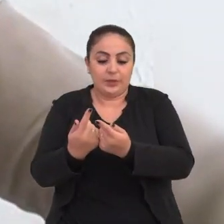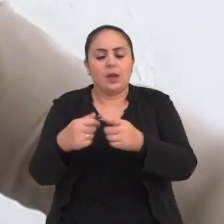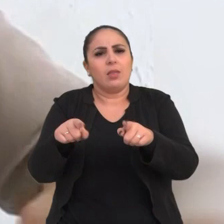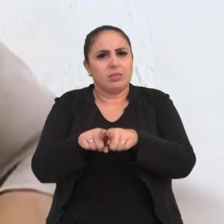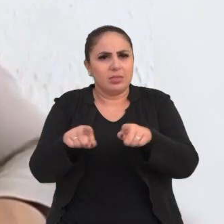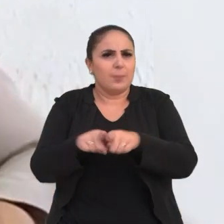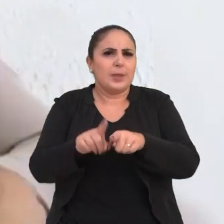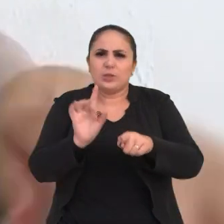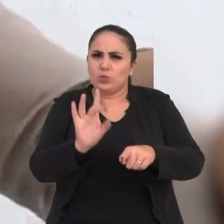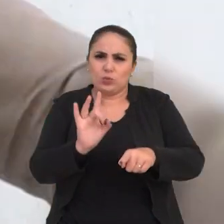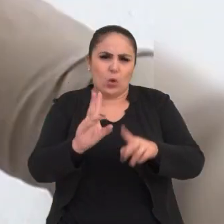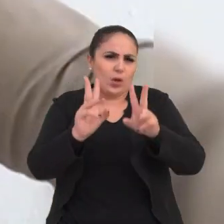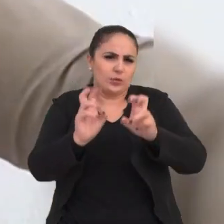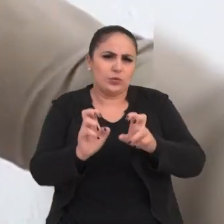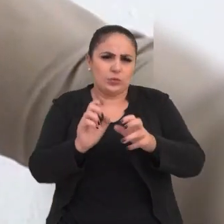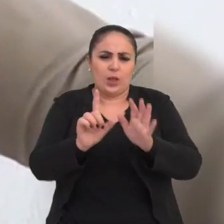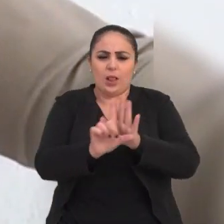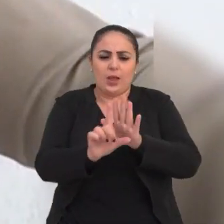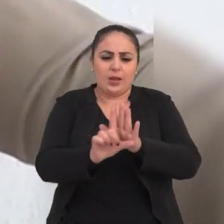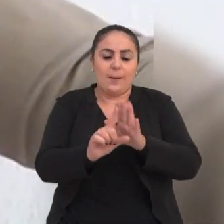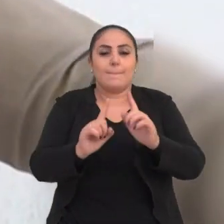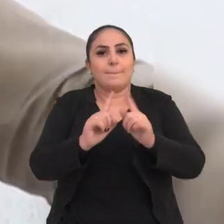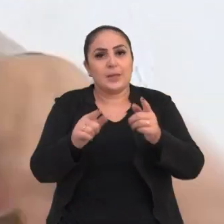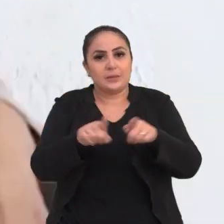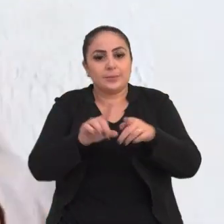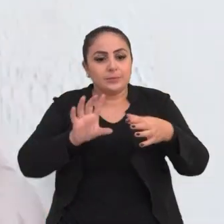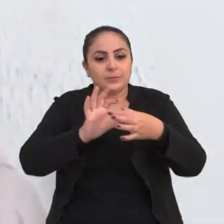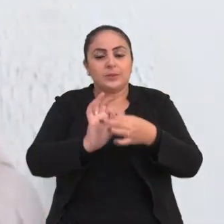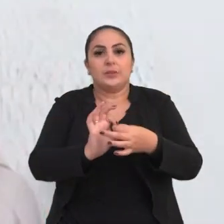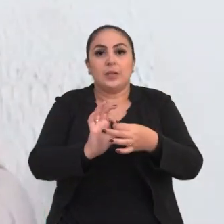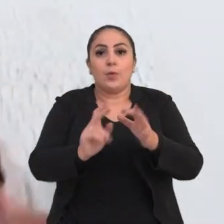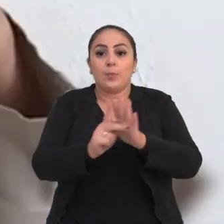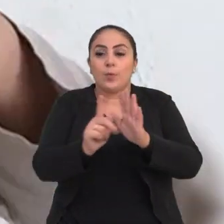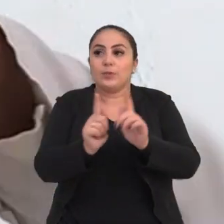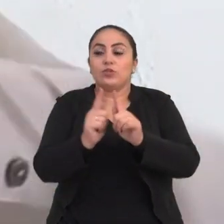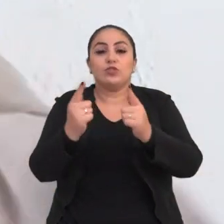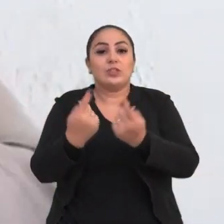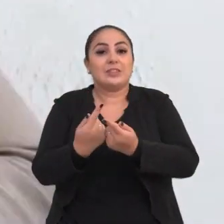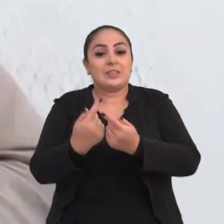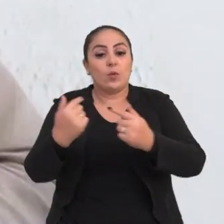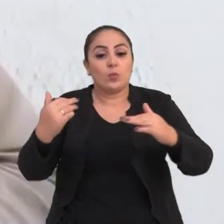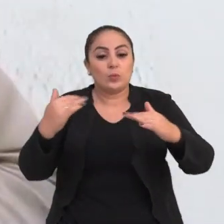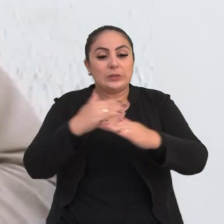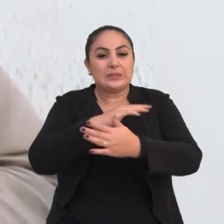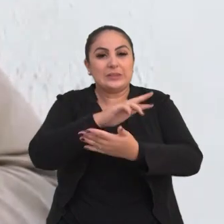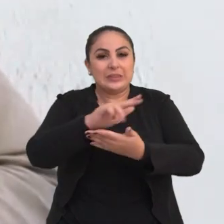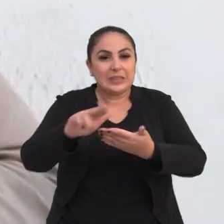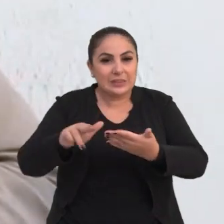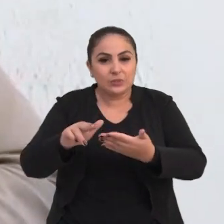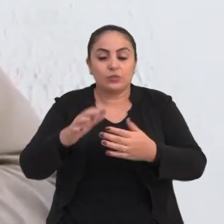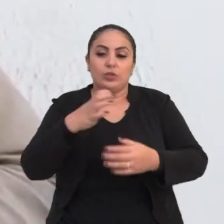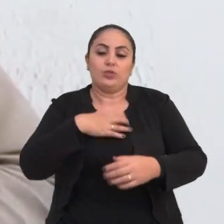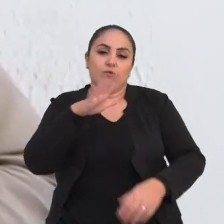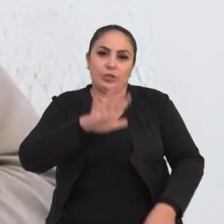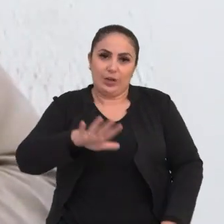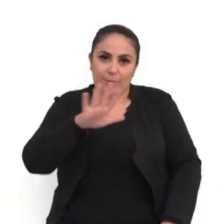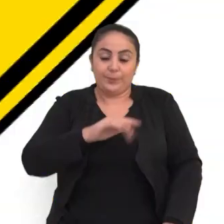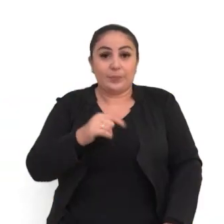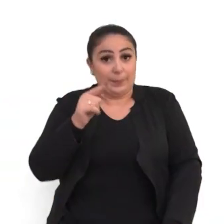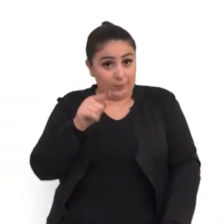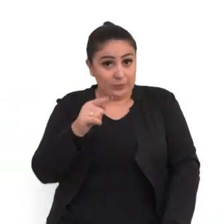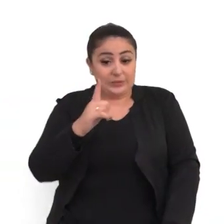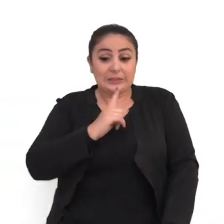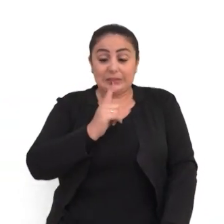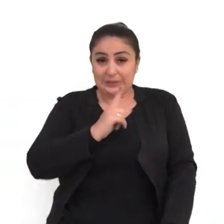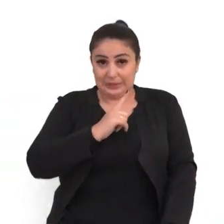E também não só na questão da legislação, mas tem a ver também com a questão da gestão do trânsito de uma maneira geral.